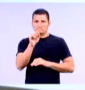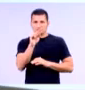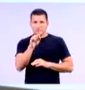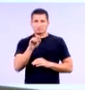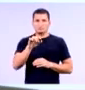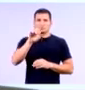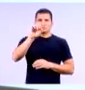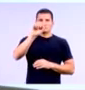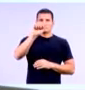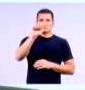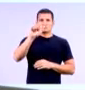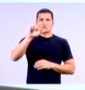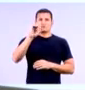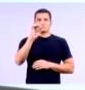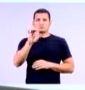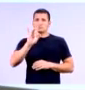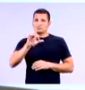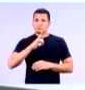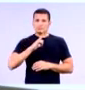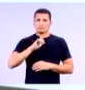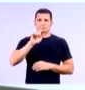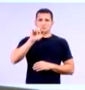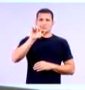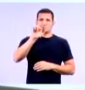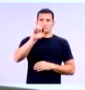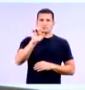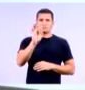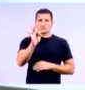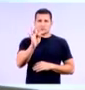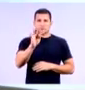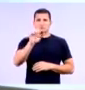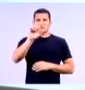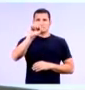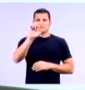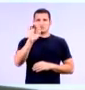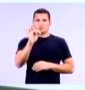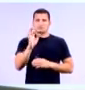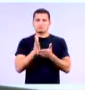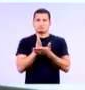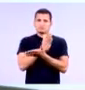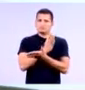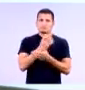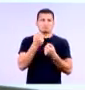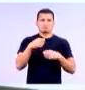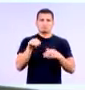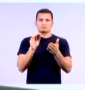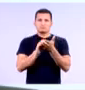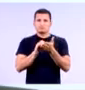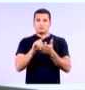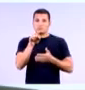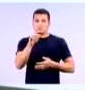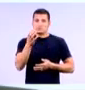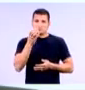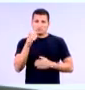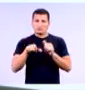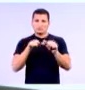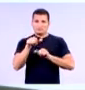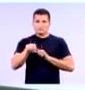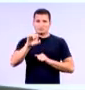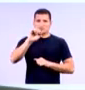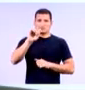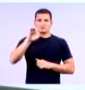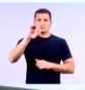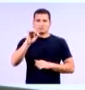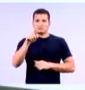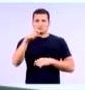atributo saldo, a partir de agora, só vai ter o get. O set, a gente exclui, não define. Se você quiser modificar o saldo, você